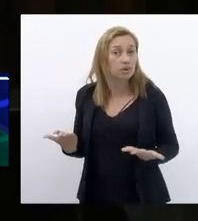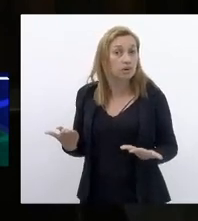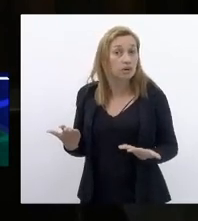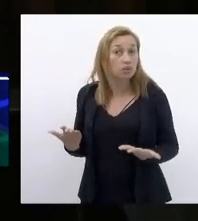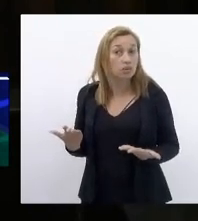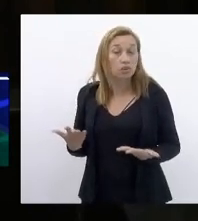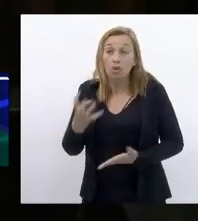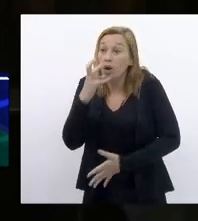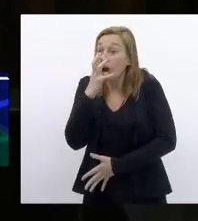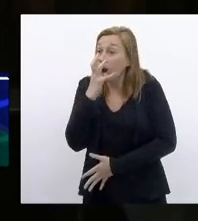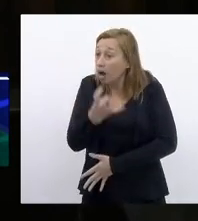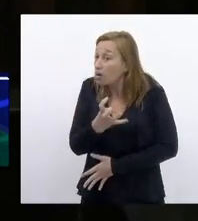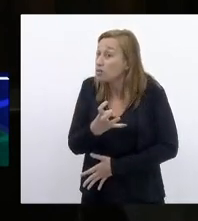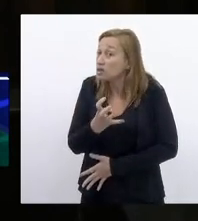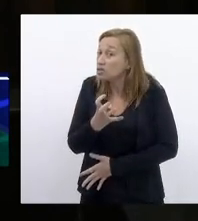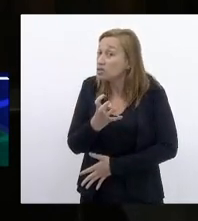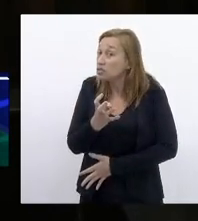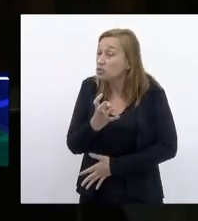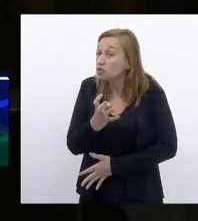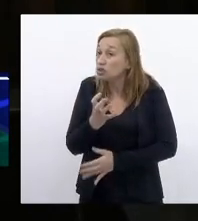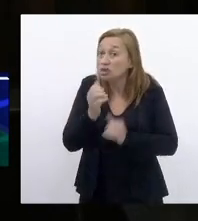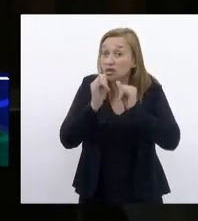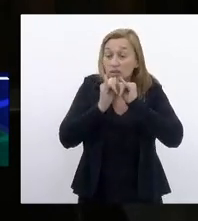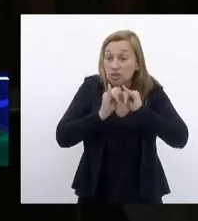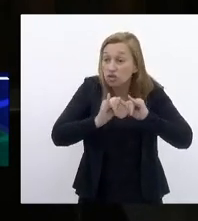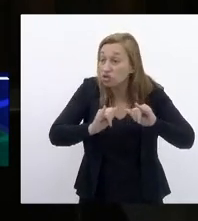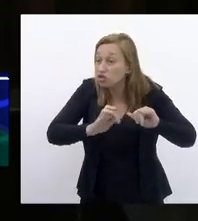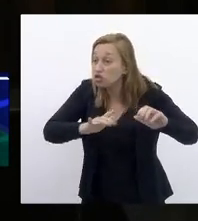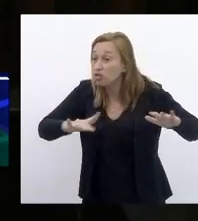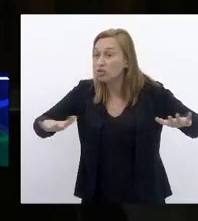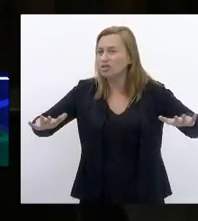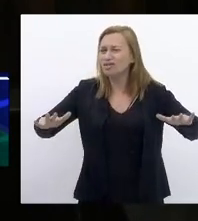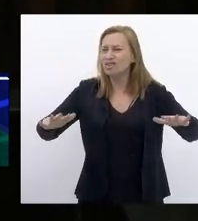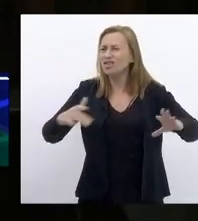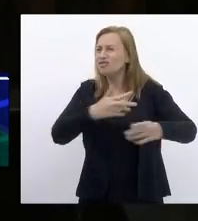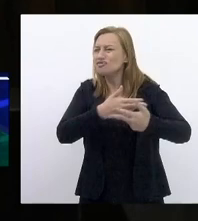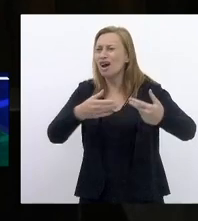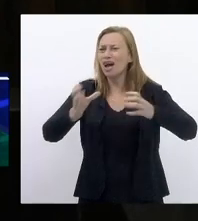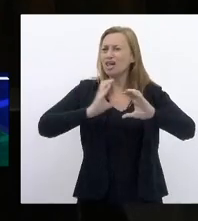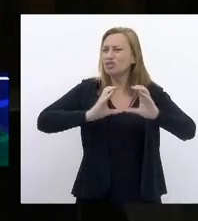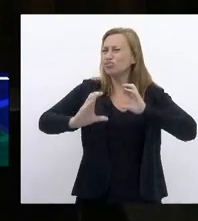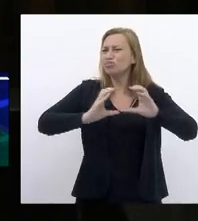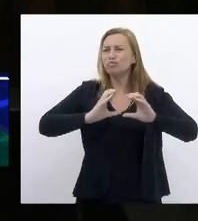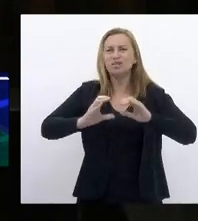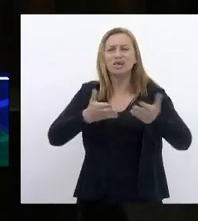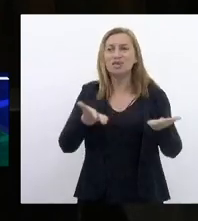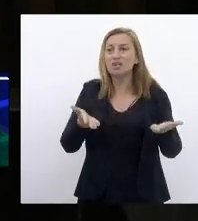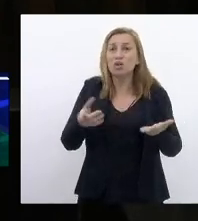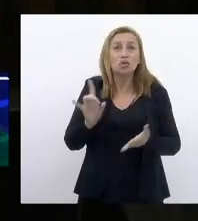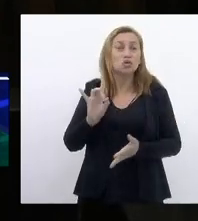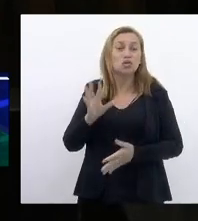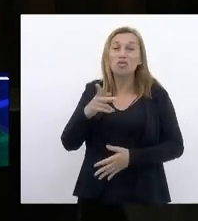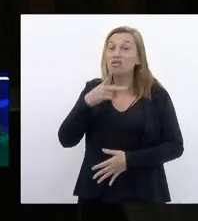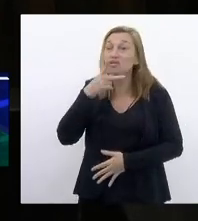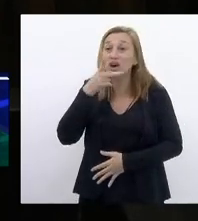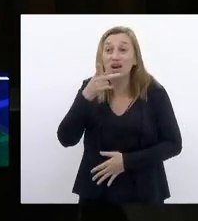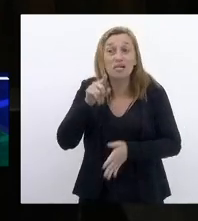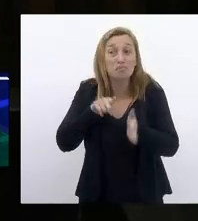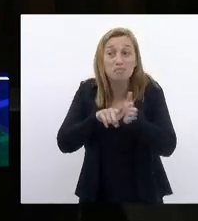com acusações que estão sendo veiculadas nos diferentes canais e que eu apenas